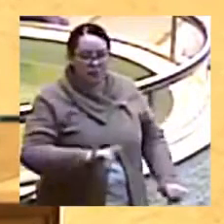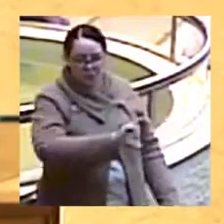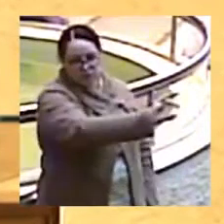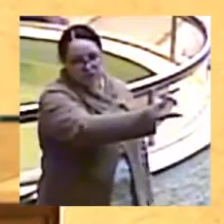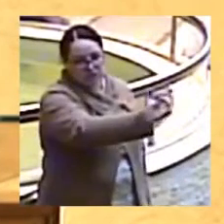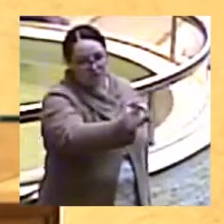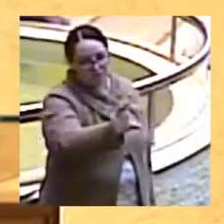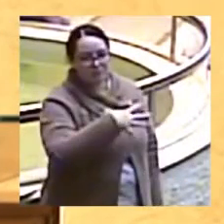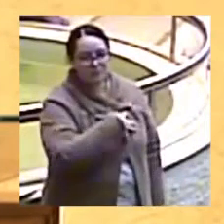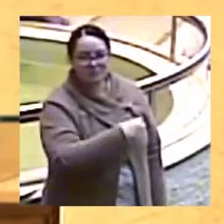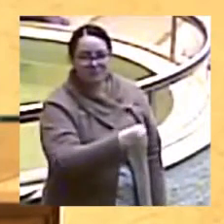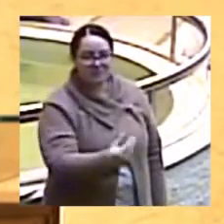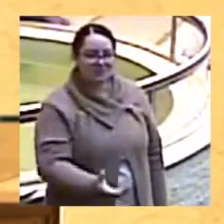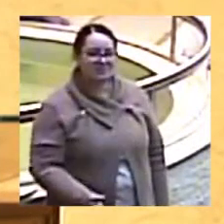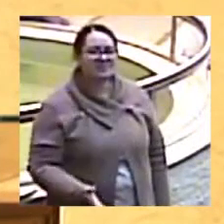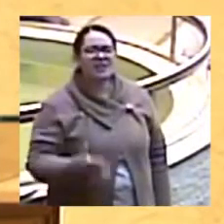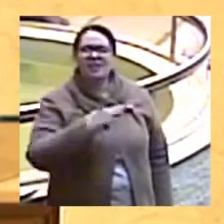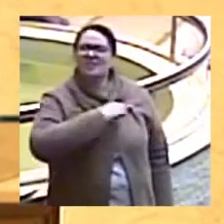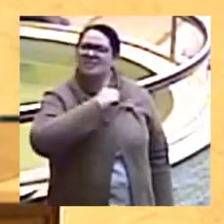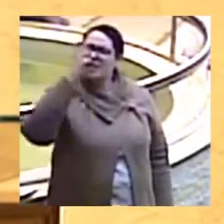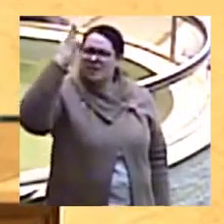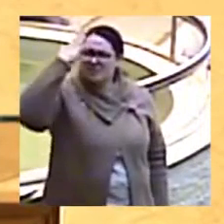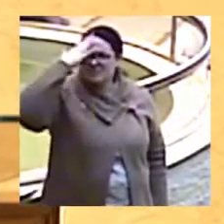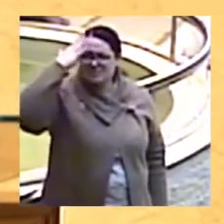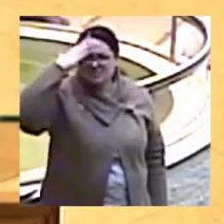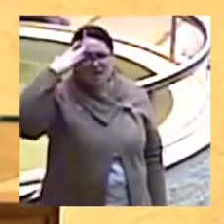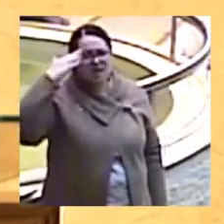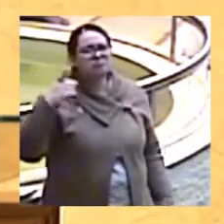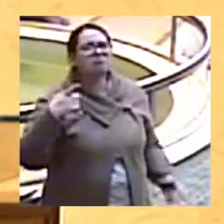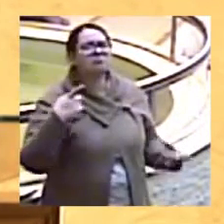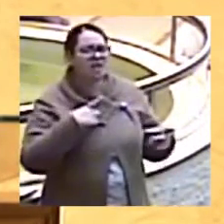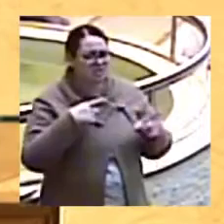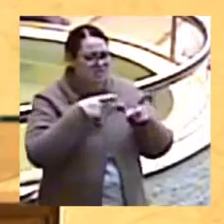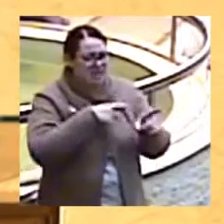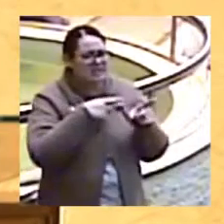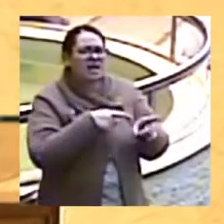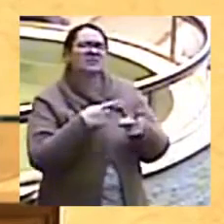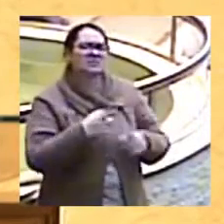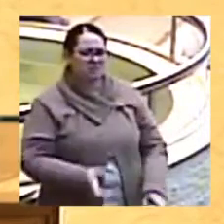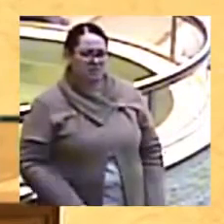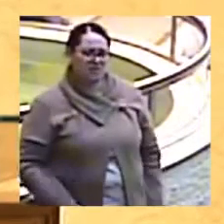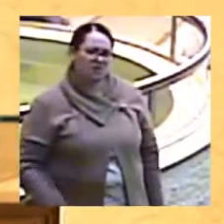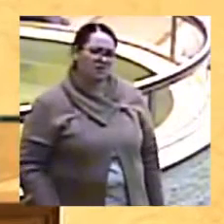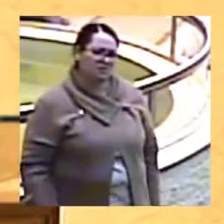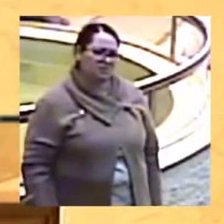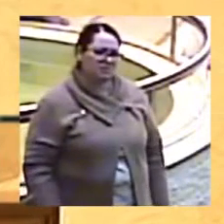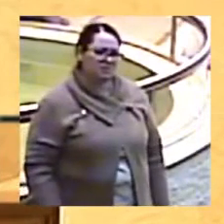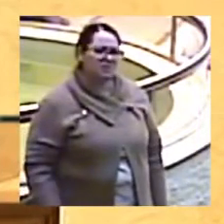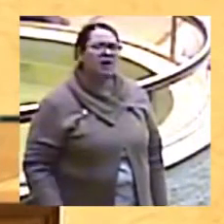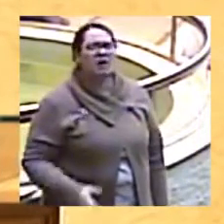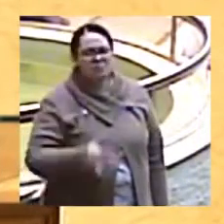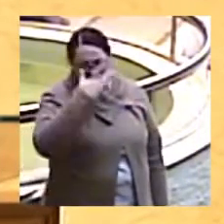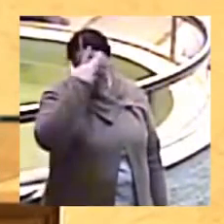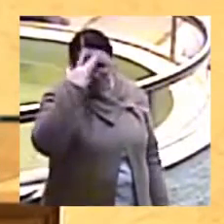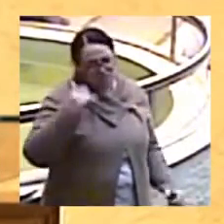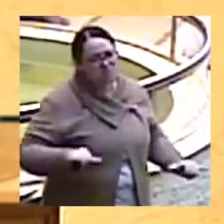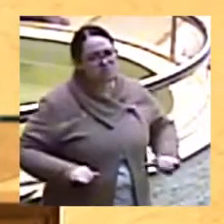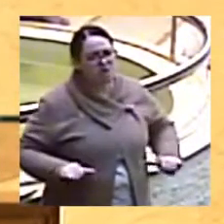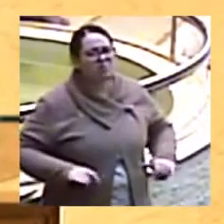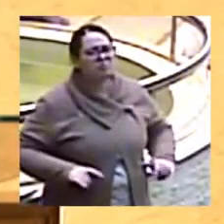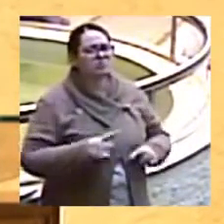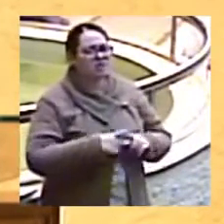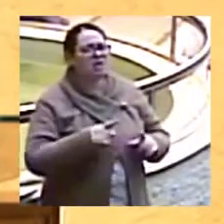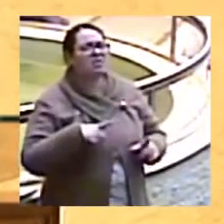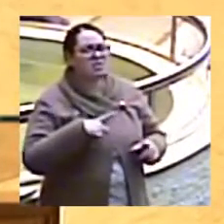Deus, sabe, que os seus filhos, sofrem, por causa, dos perversos, Deus, que os seus filhos, sofrem, por causa, de ladrões,